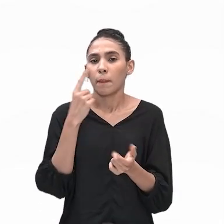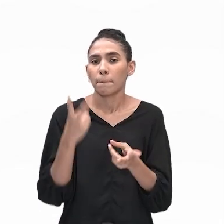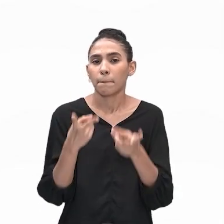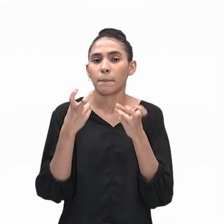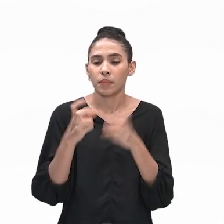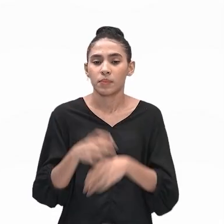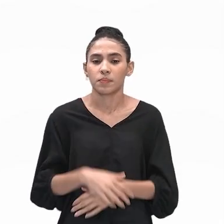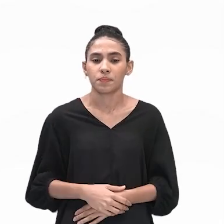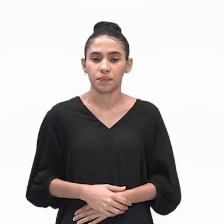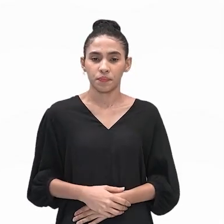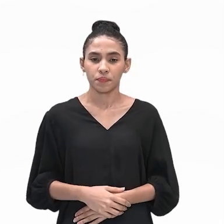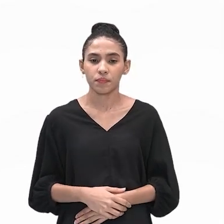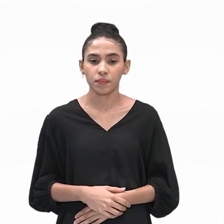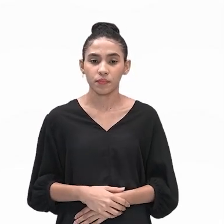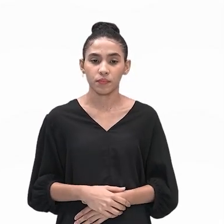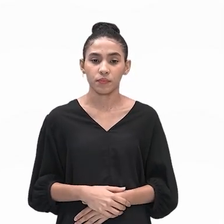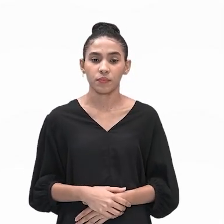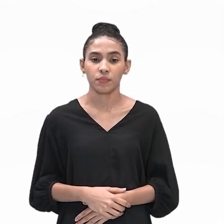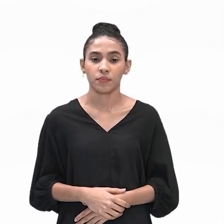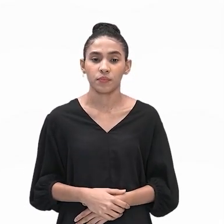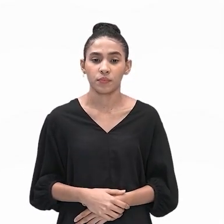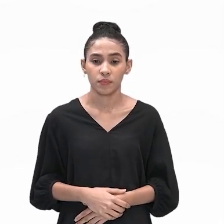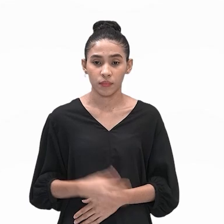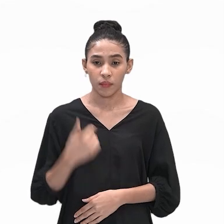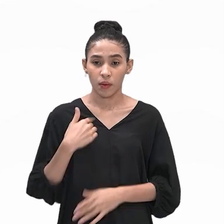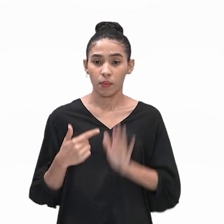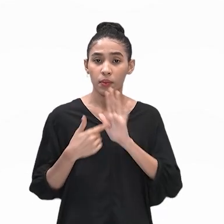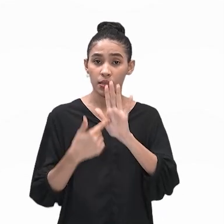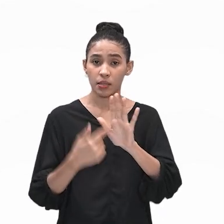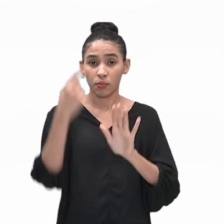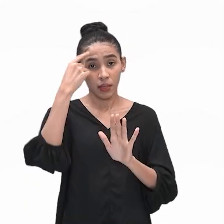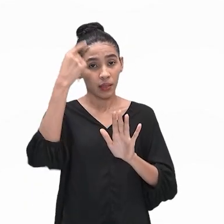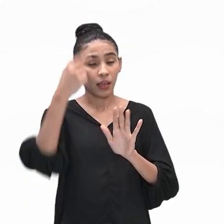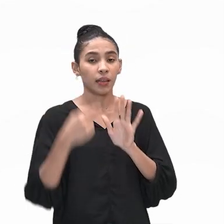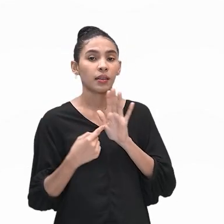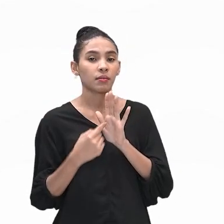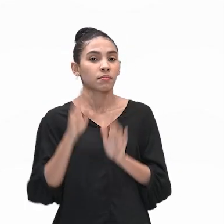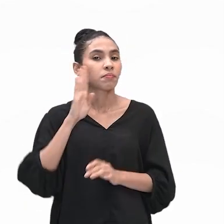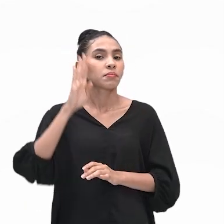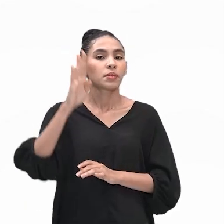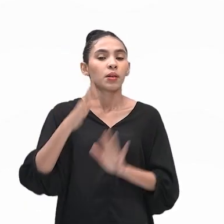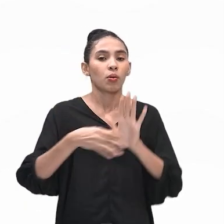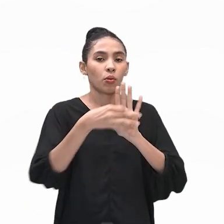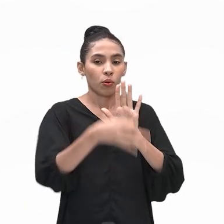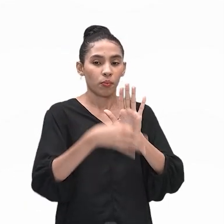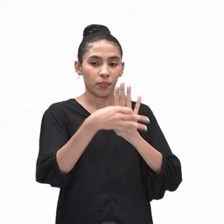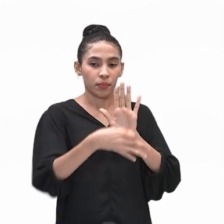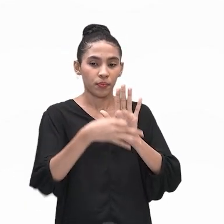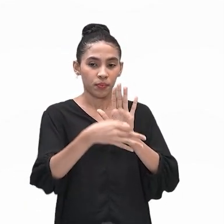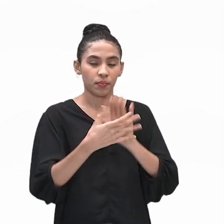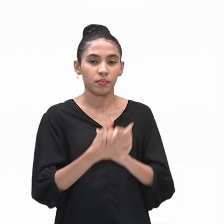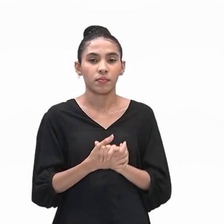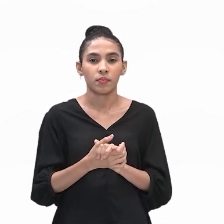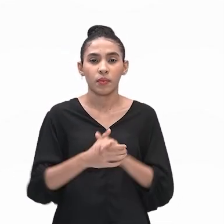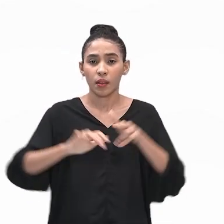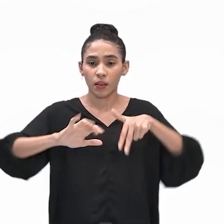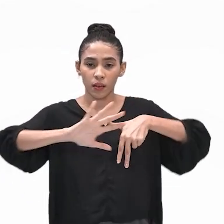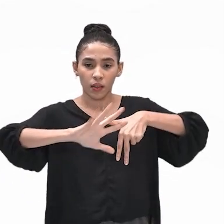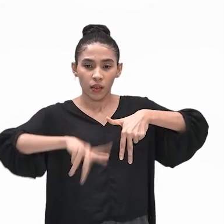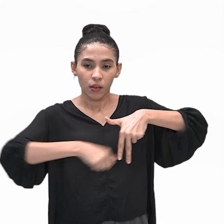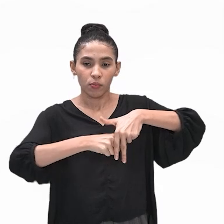né, a exemplificação? Eu trouxe uma ideia principal, trouxe minha opinião ali, que a corrupção é um